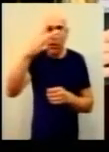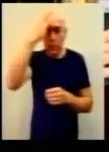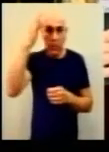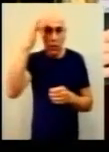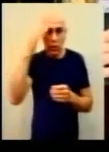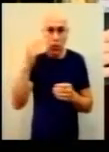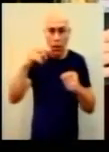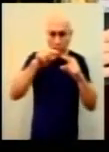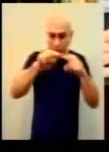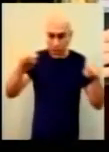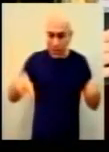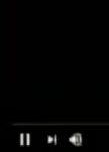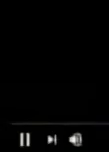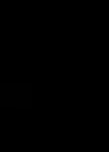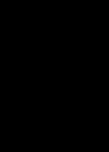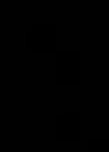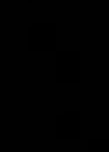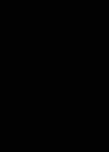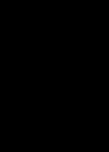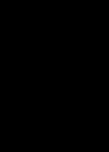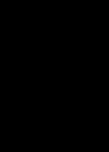dos nossos casos confirmados de